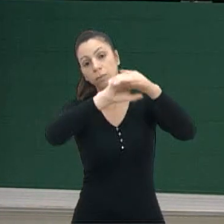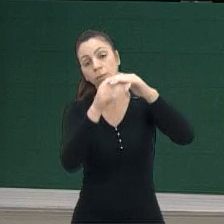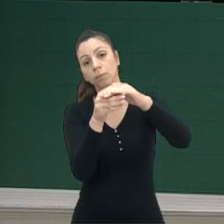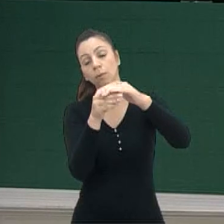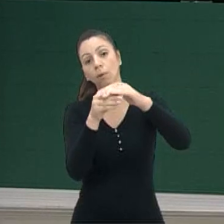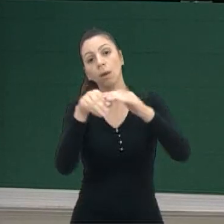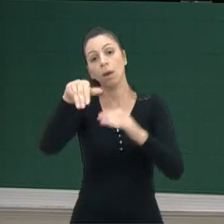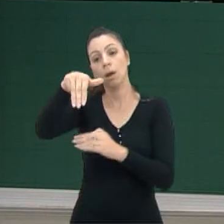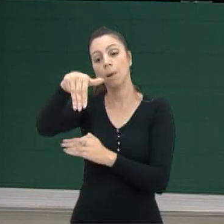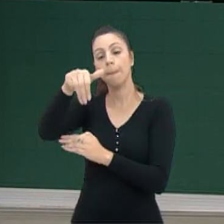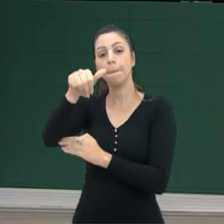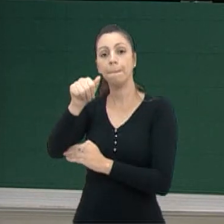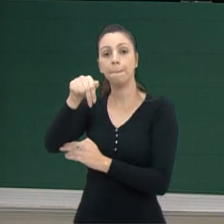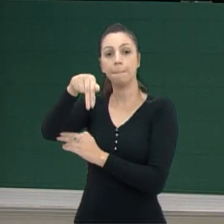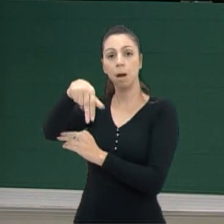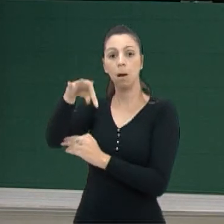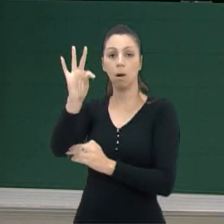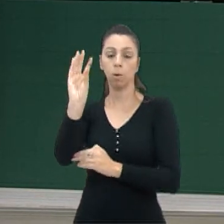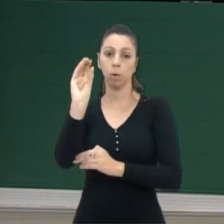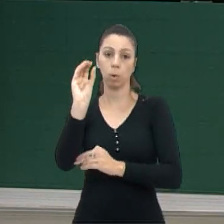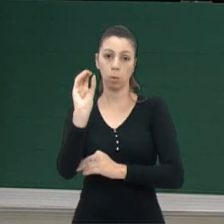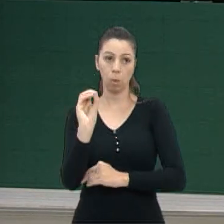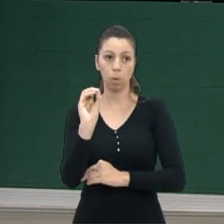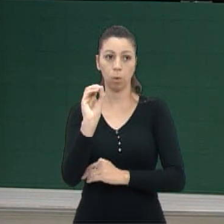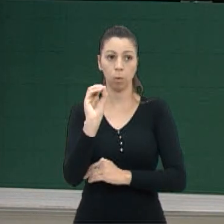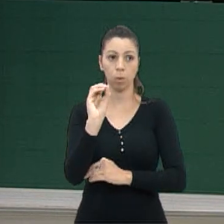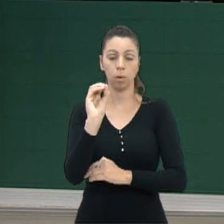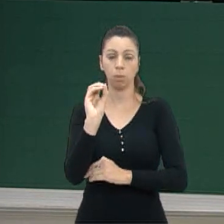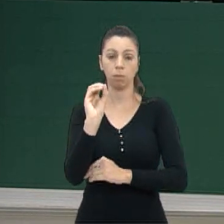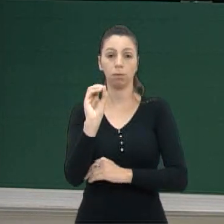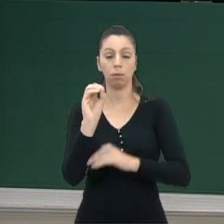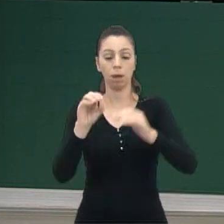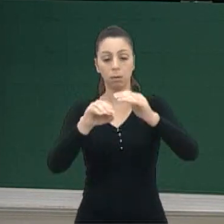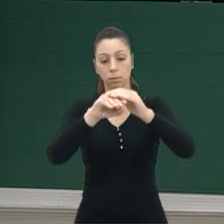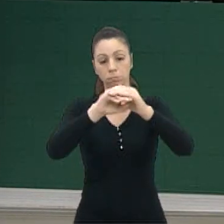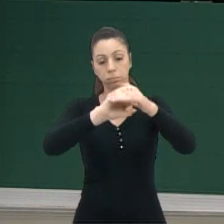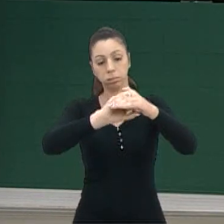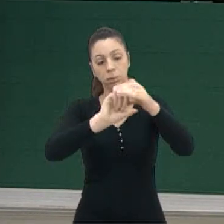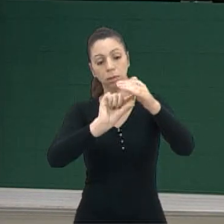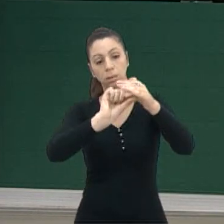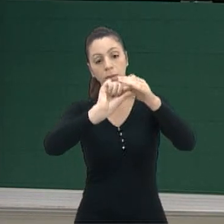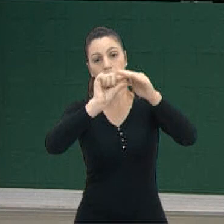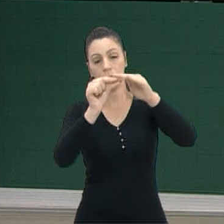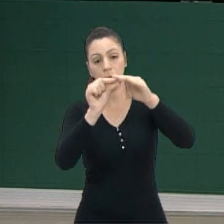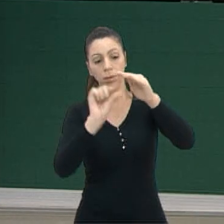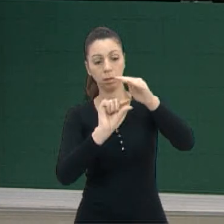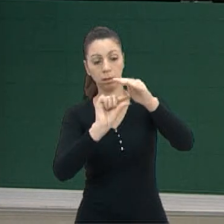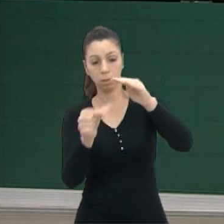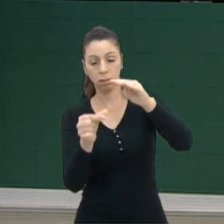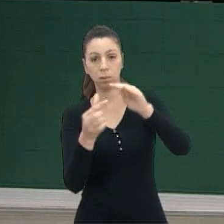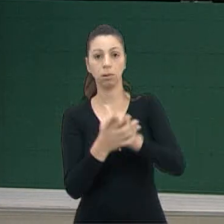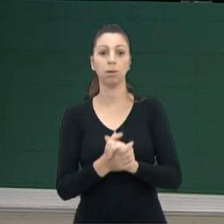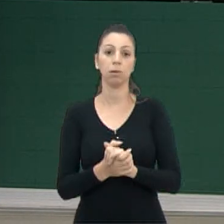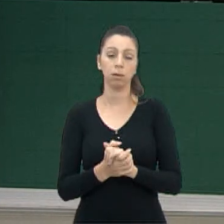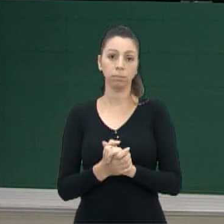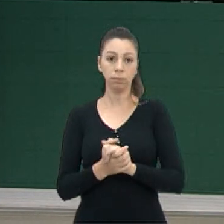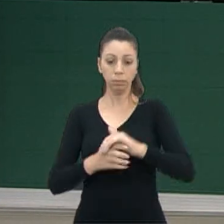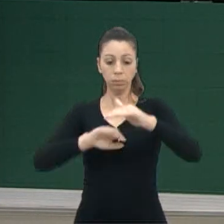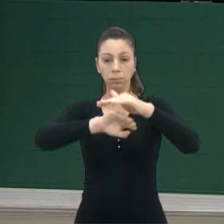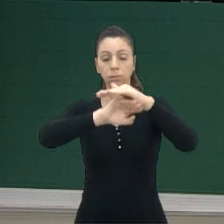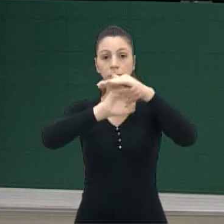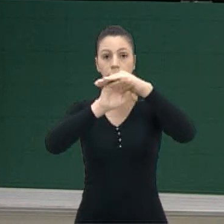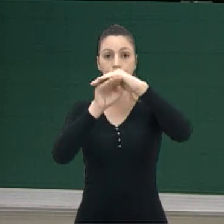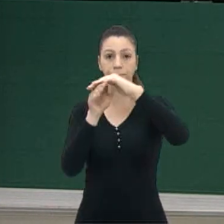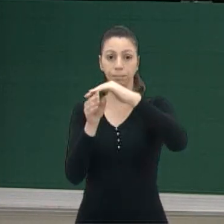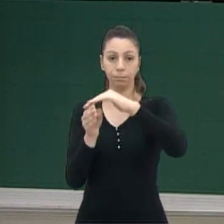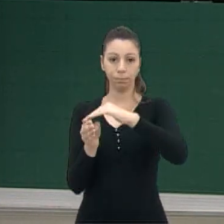o manto. Temos a subdivisão em manto superior e inferior. A grande parte do manto